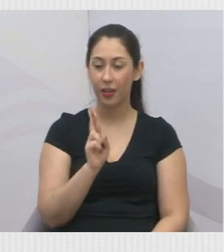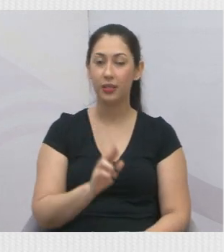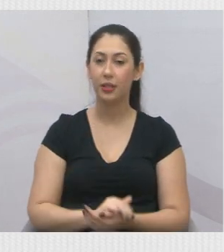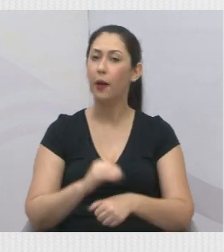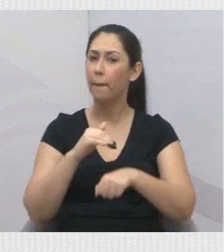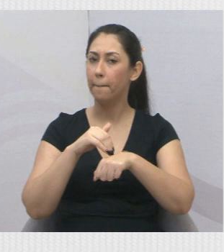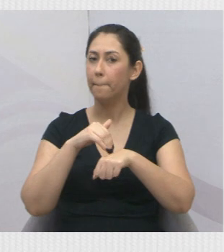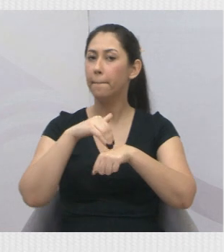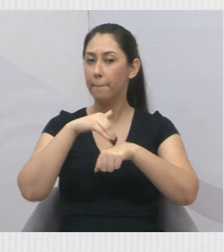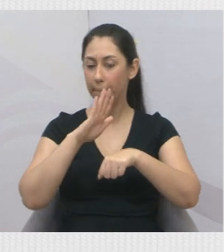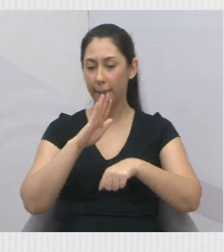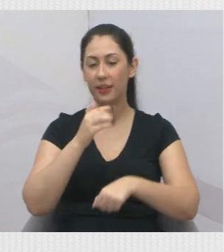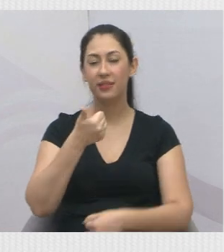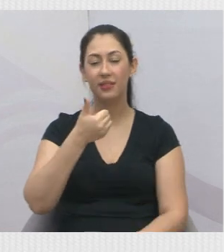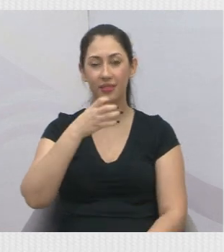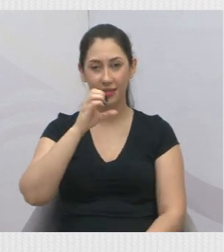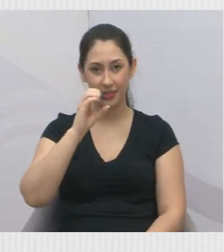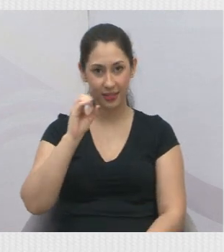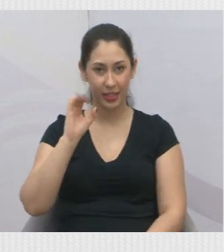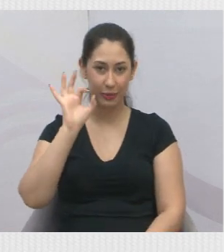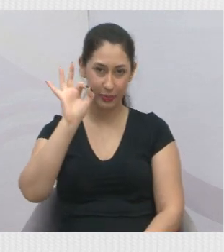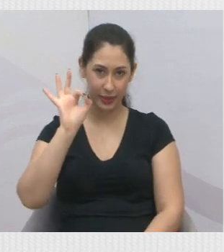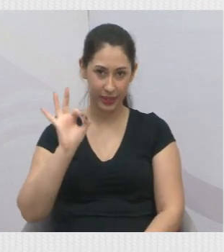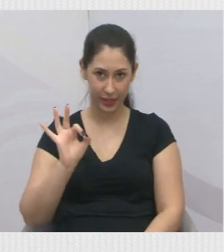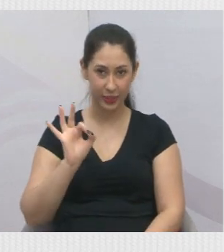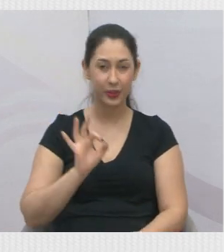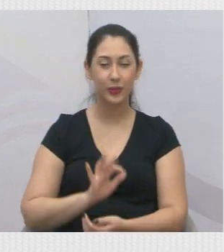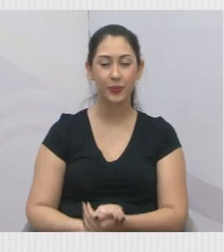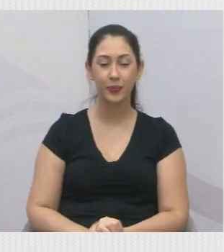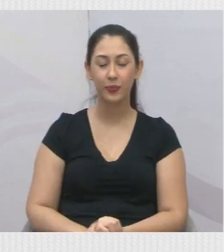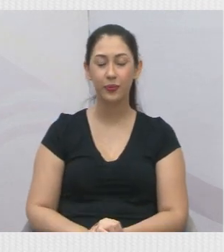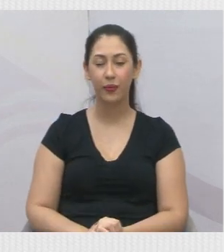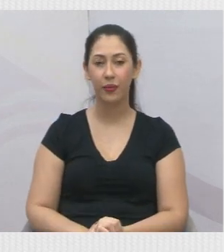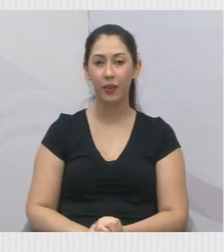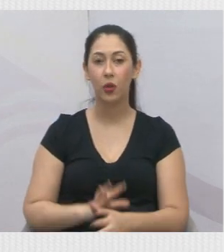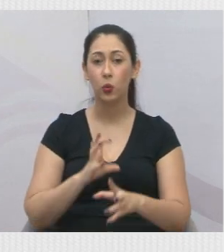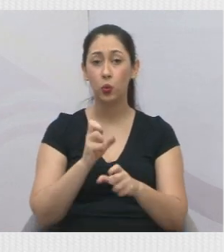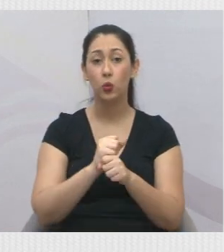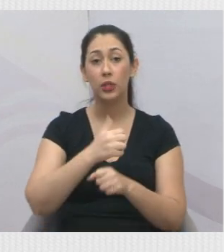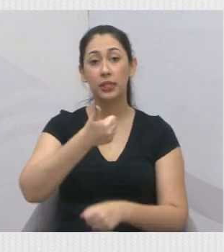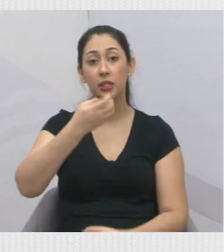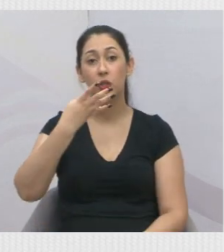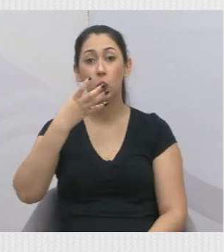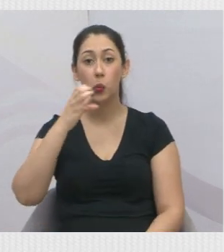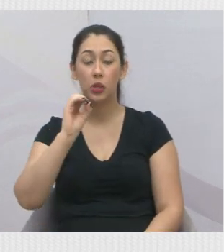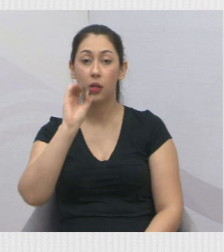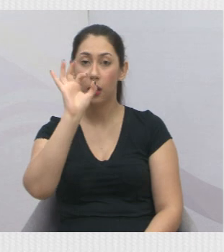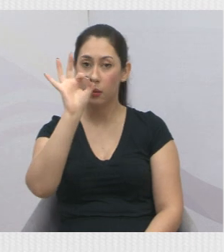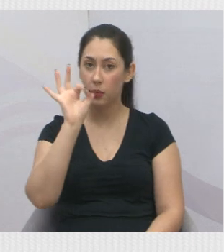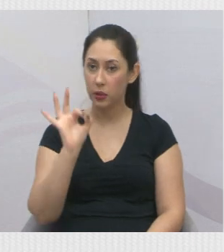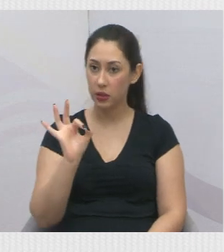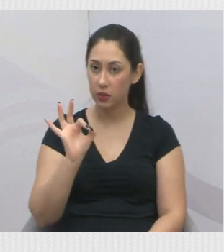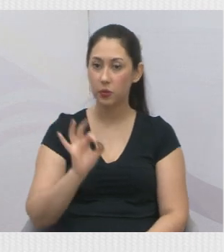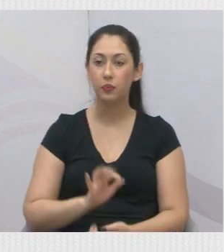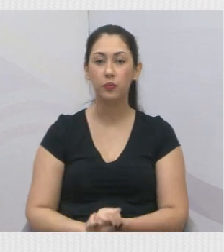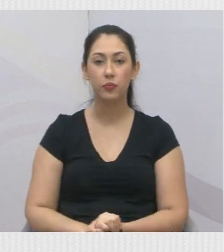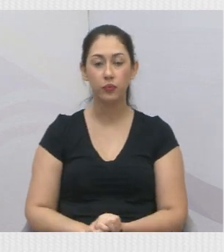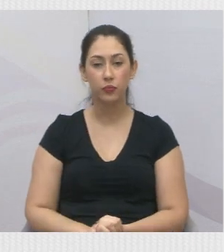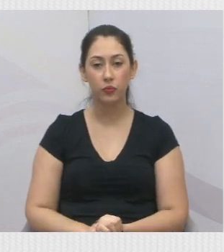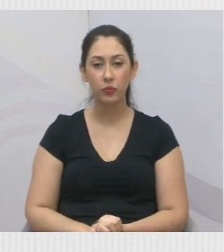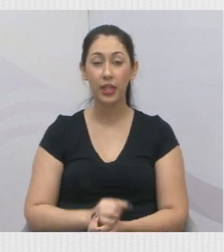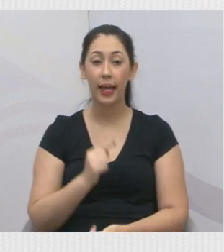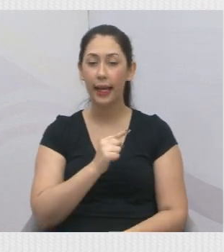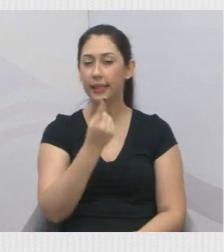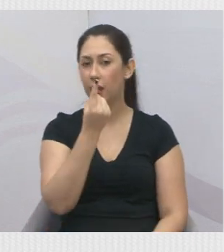R$ 88.032.000, também suprindo a meta de 100%, chegando a 140%. Esse é o Fundo de Participação do Município, é